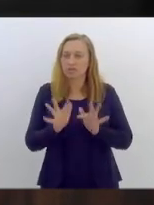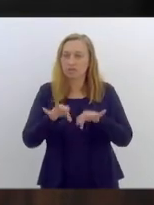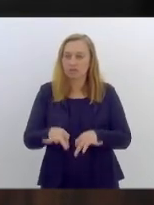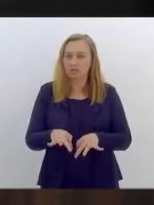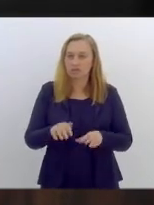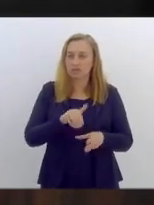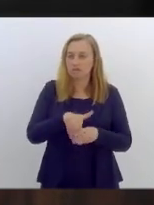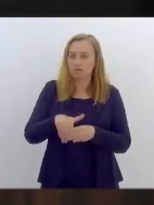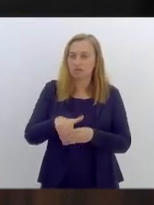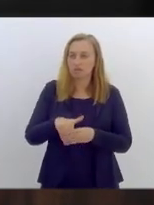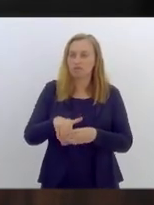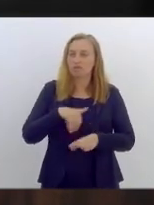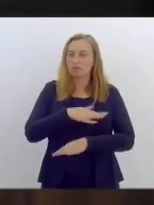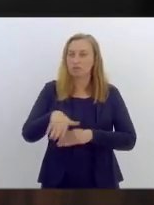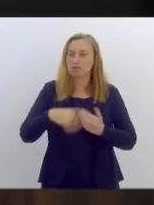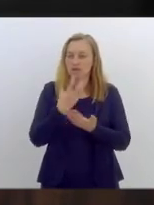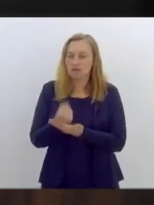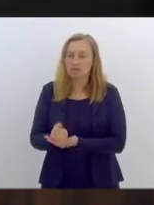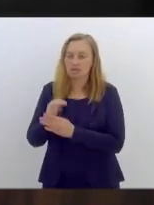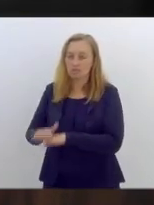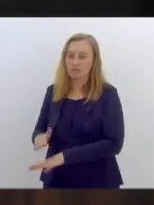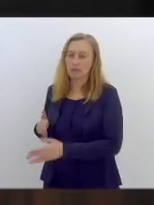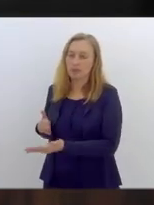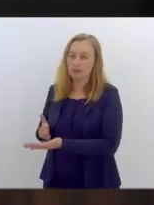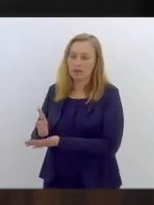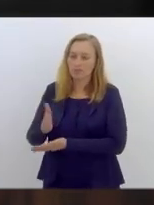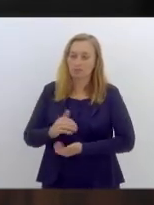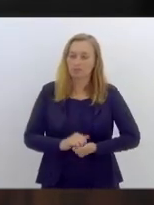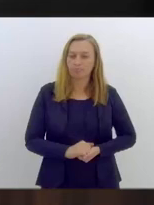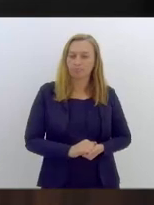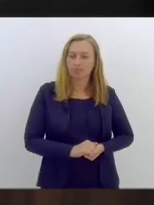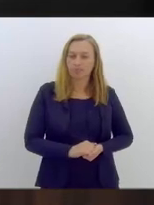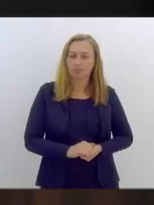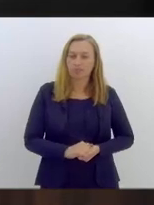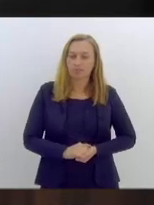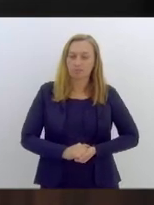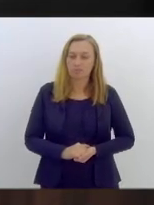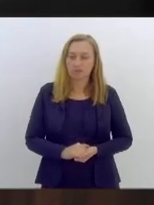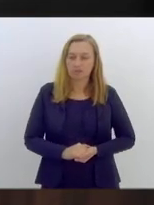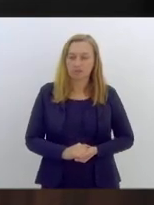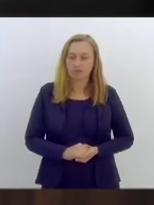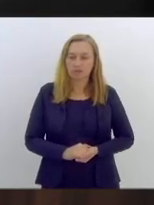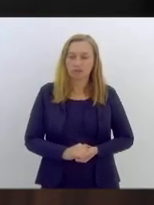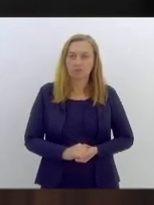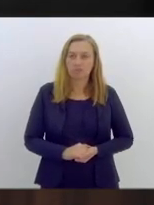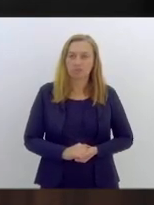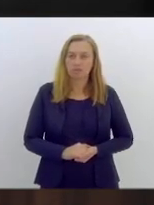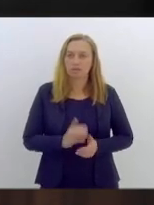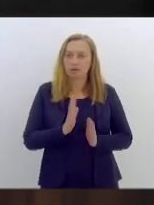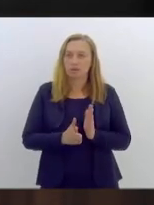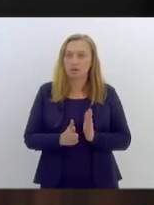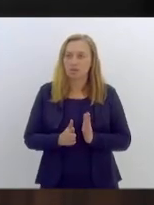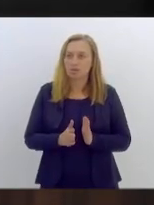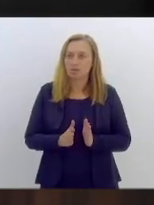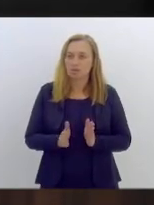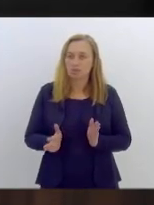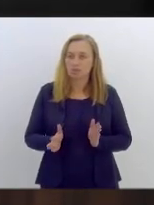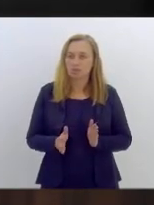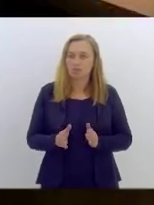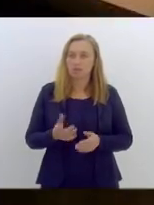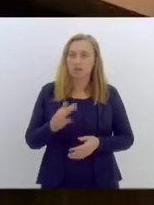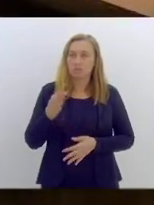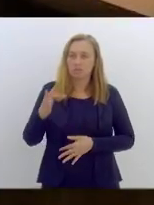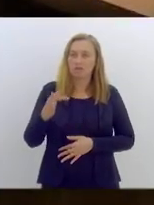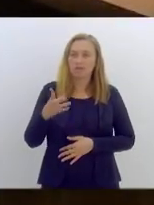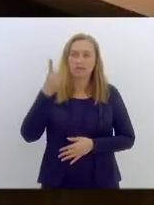encerrada a discussão. Em votação, os senhores que aprovam, permaneçam como estão. Aprovado, vai a promulgação. Questão de ordem, muito brevemente,